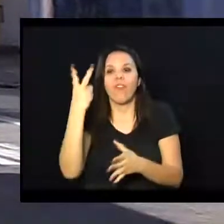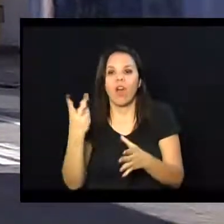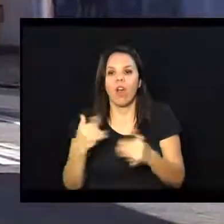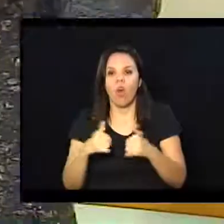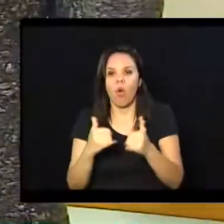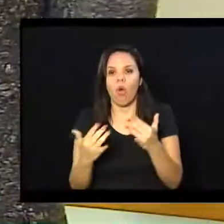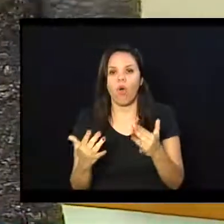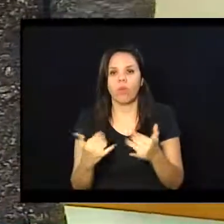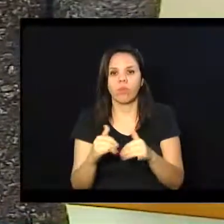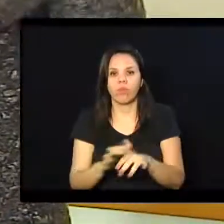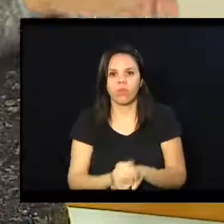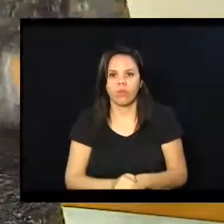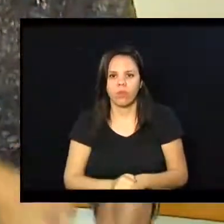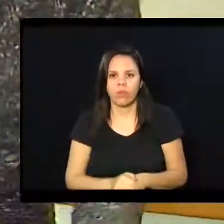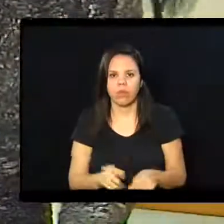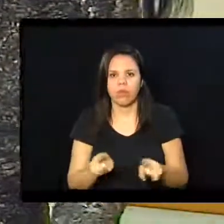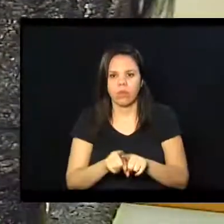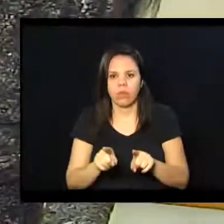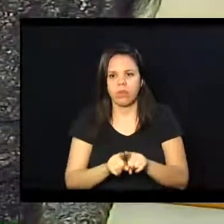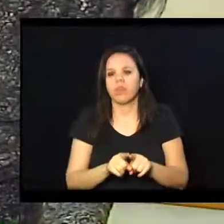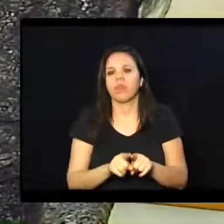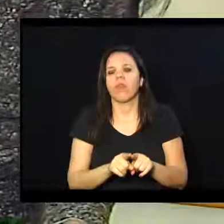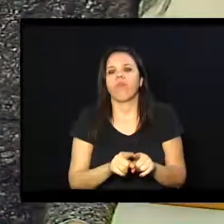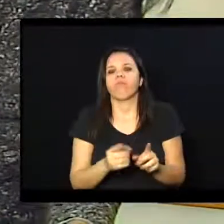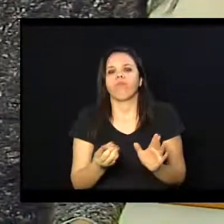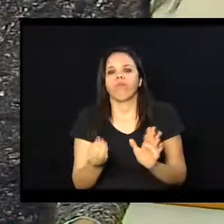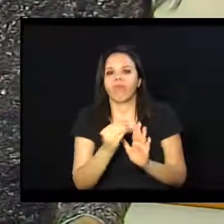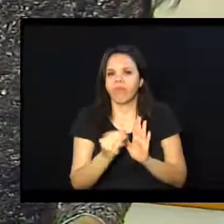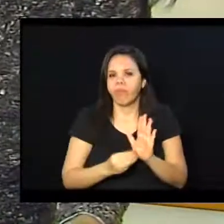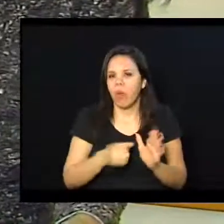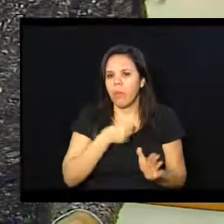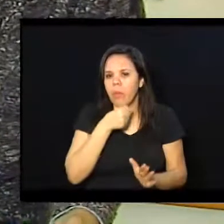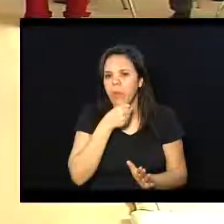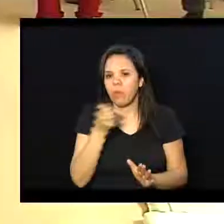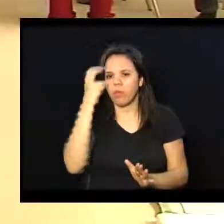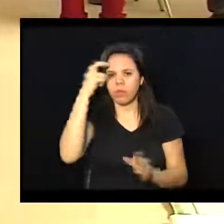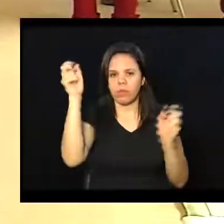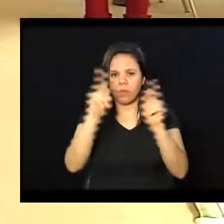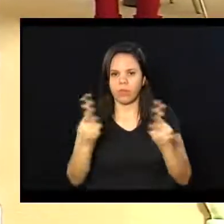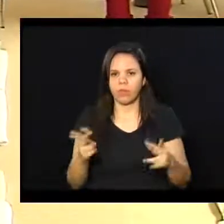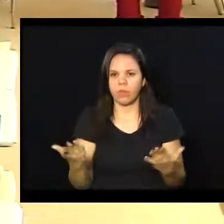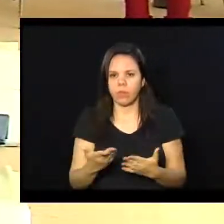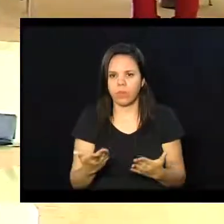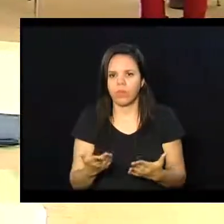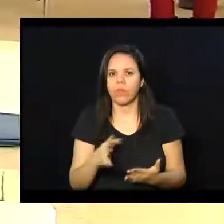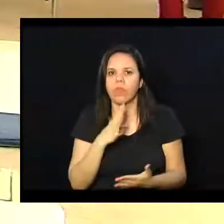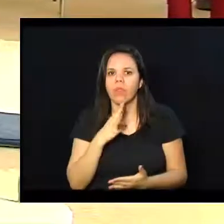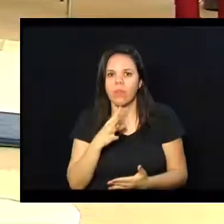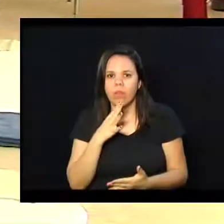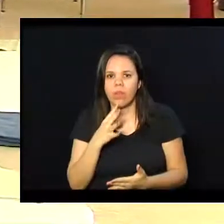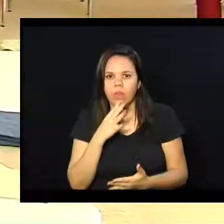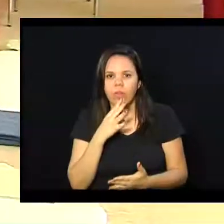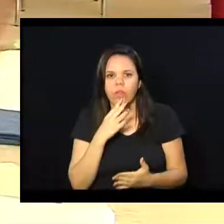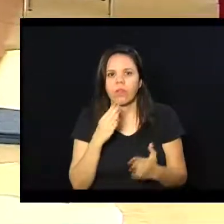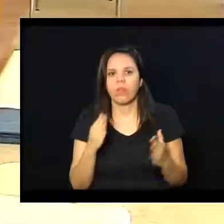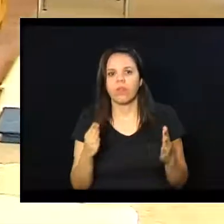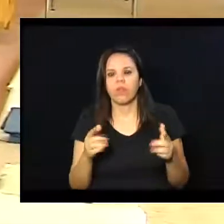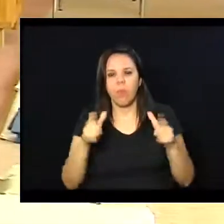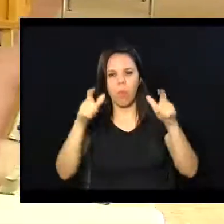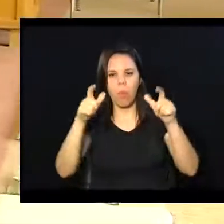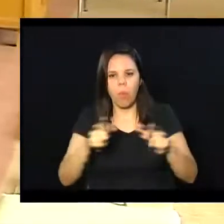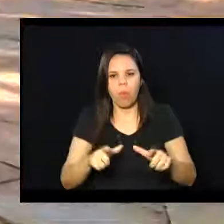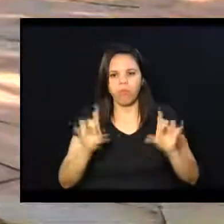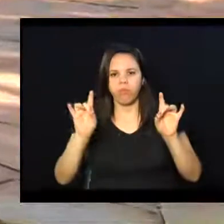Campinas. Na série de reportagens sobre a cultura da paz, hoje é dia de conhecer o templo da Sukio